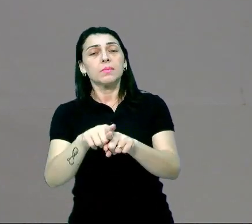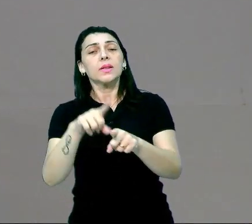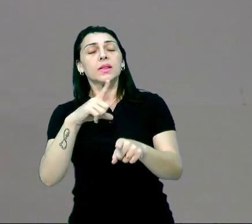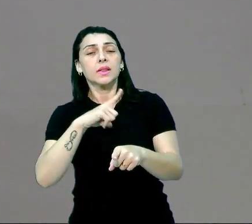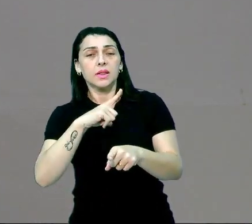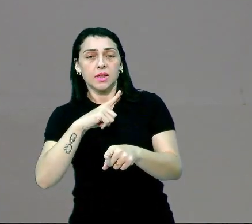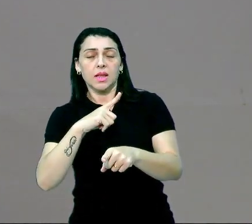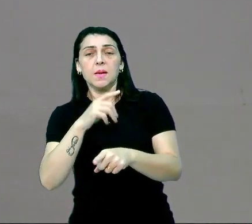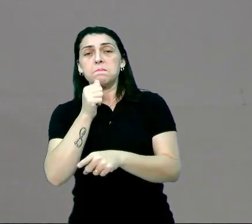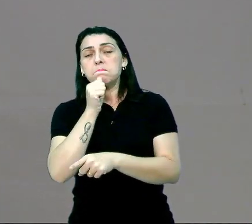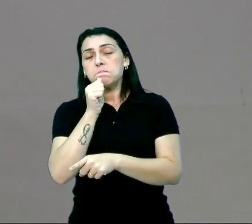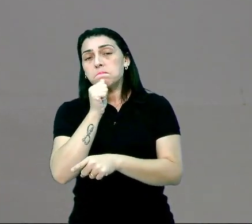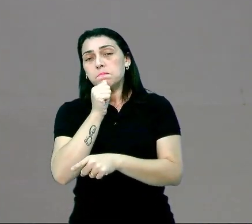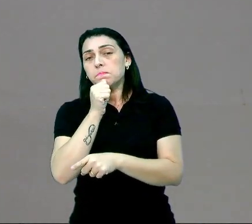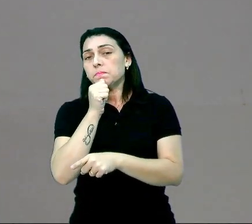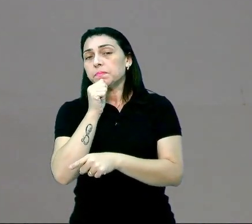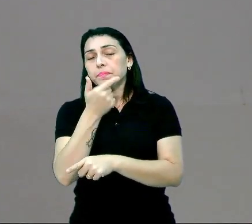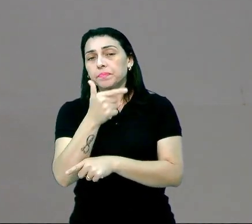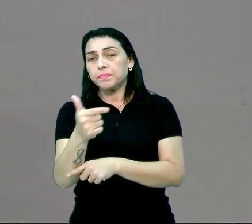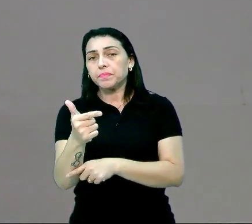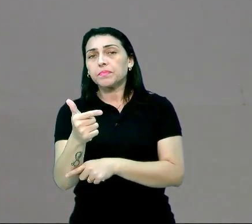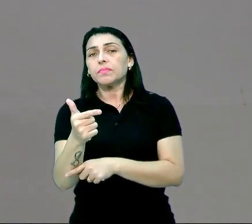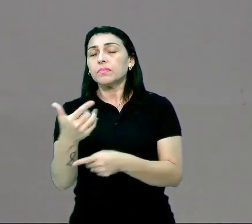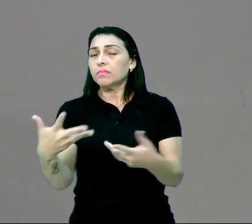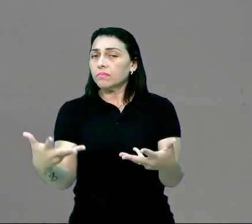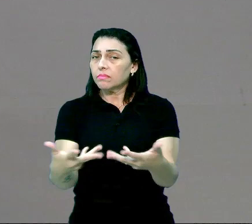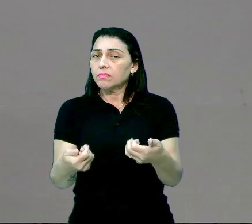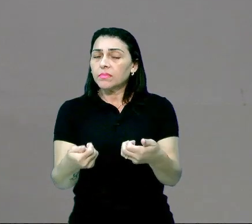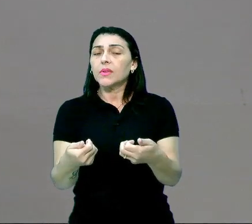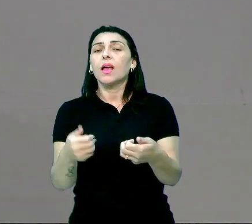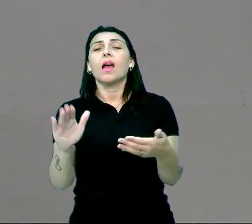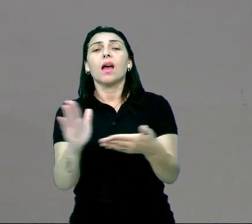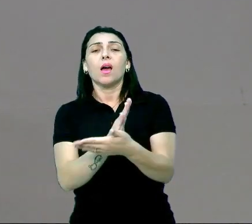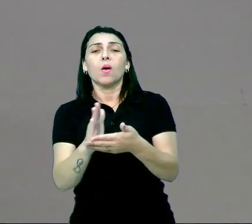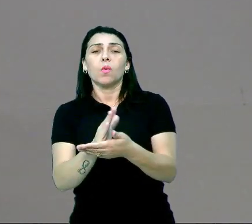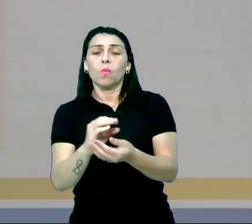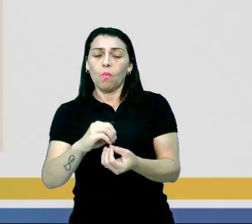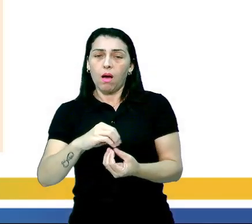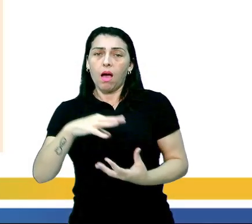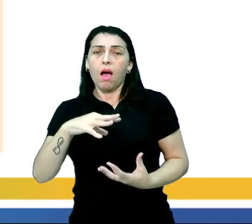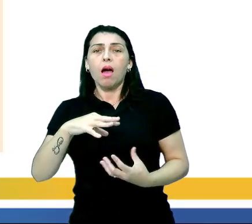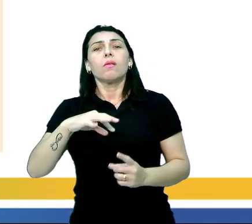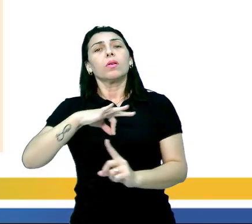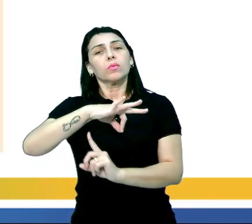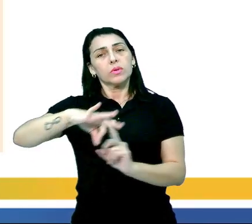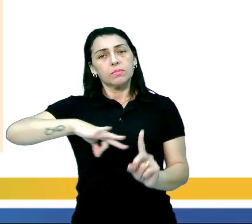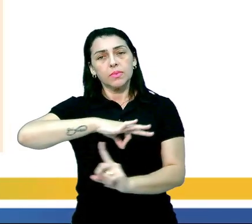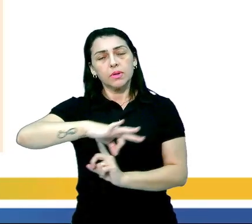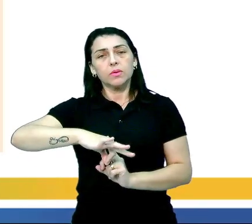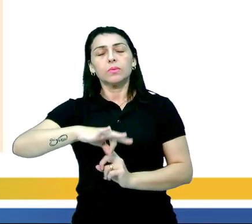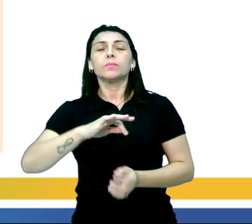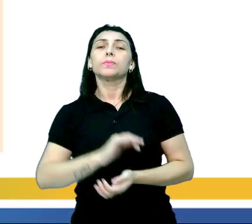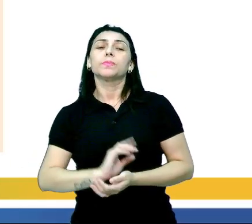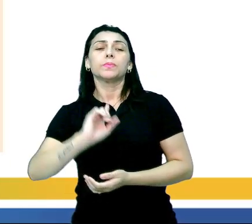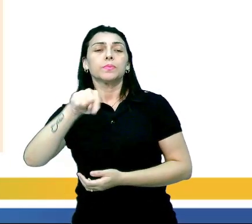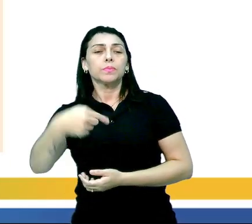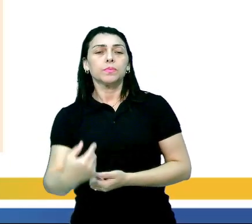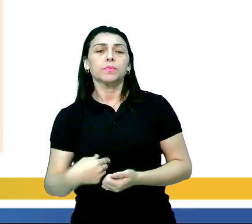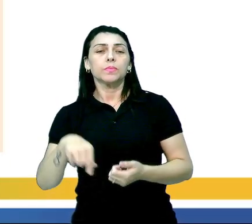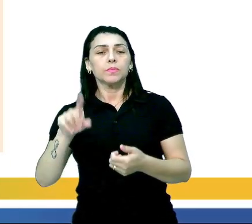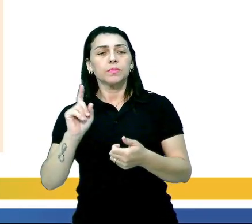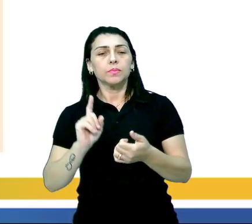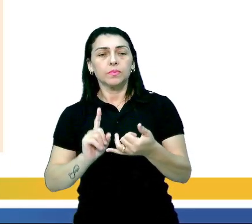também, ainda que de forma não aprimorada, um tipo de alma, um espírito. Bom, depois nós